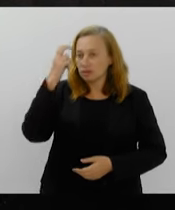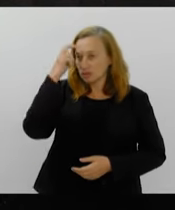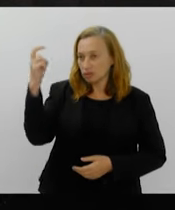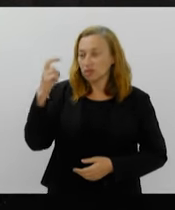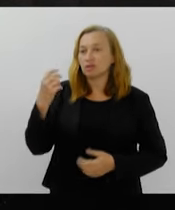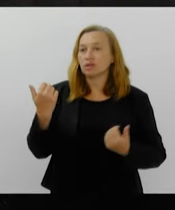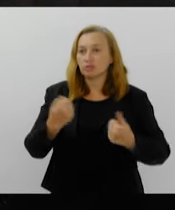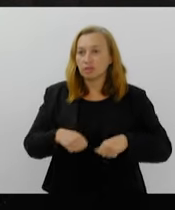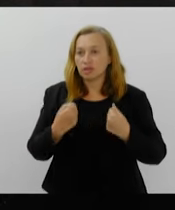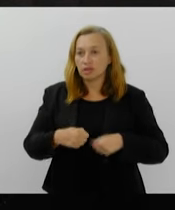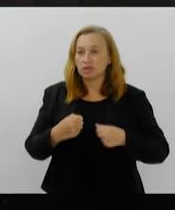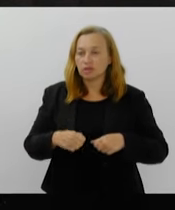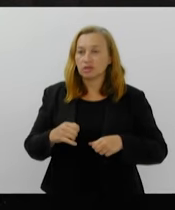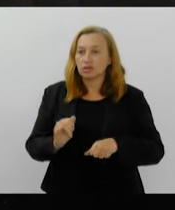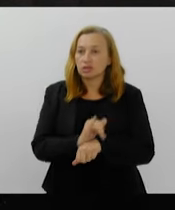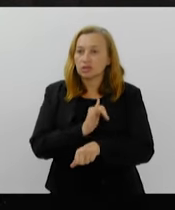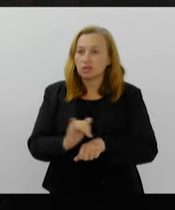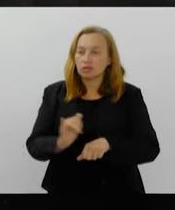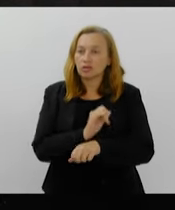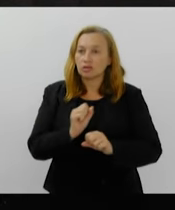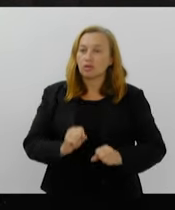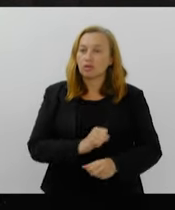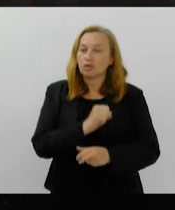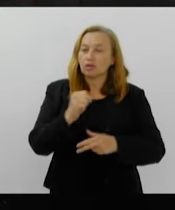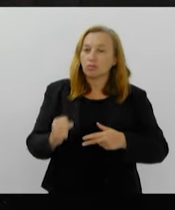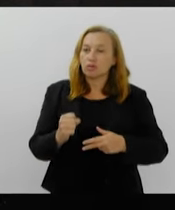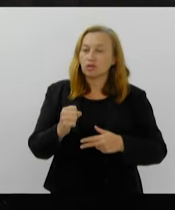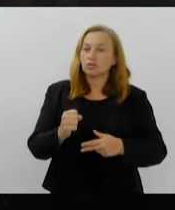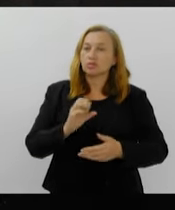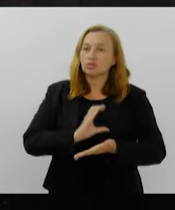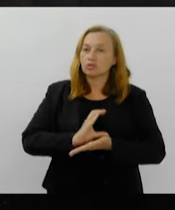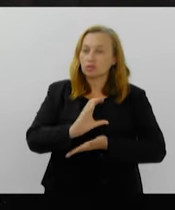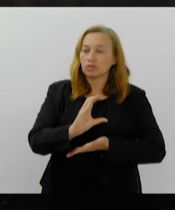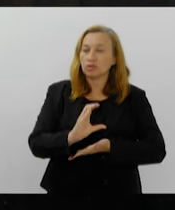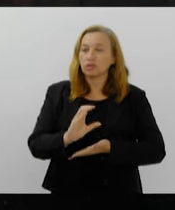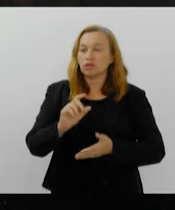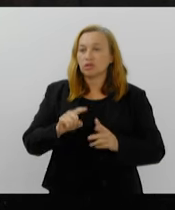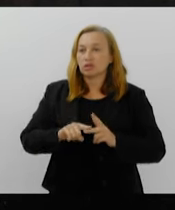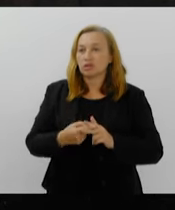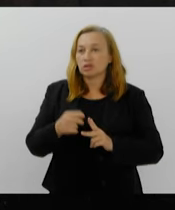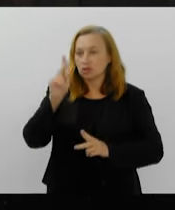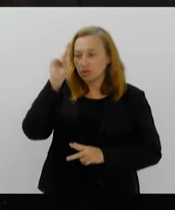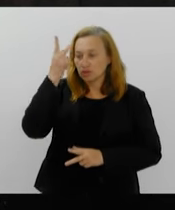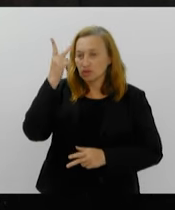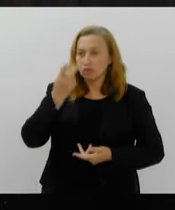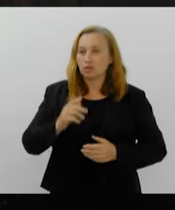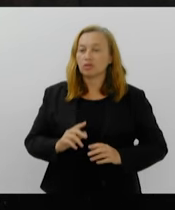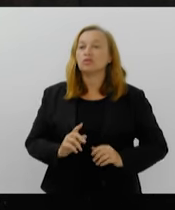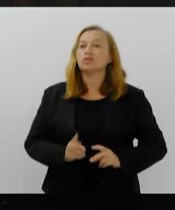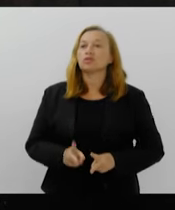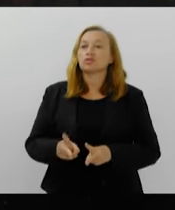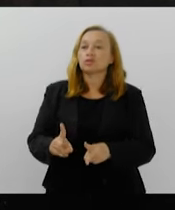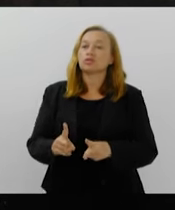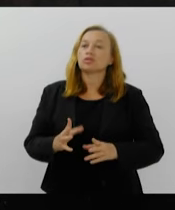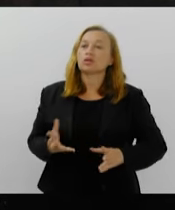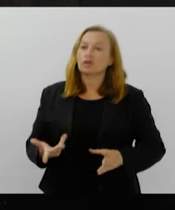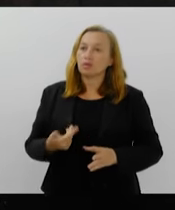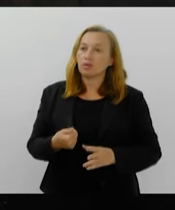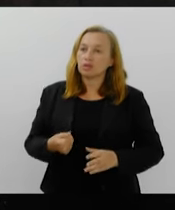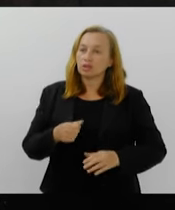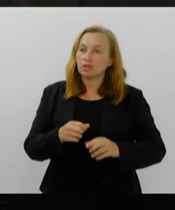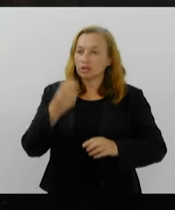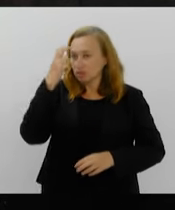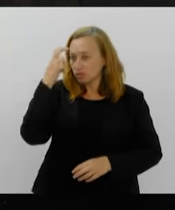precisam de mecanismos através do poder público que efetivem a reparação histórica e caminhem para continuidade da qualidade da